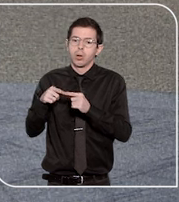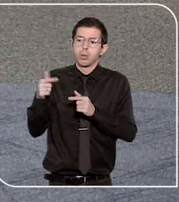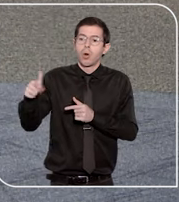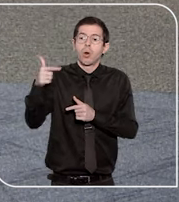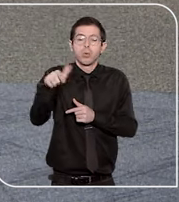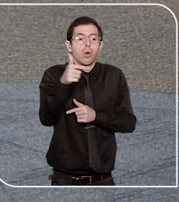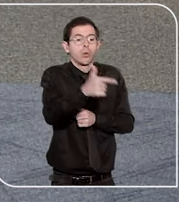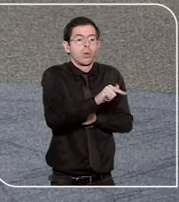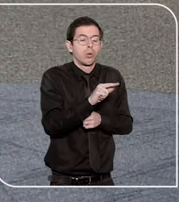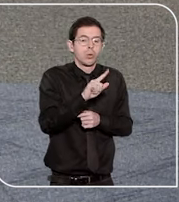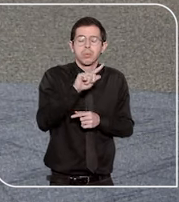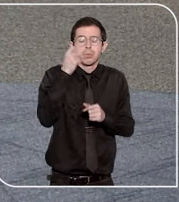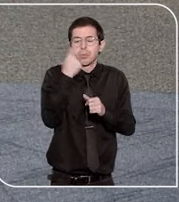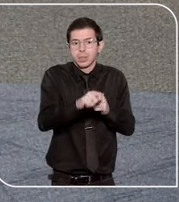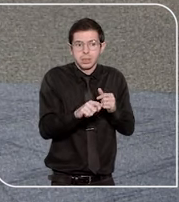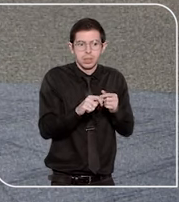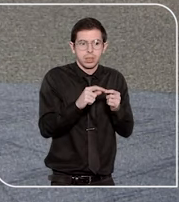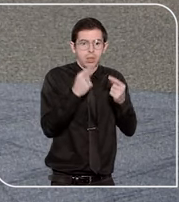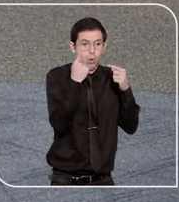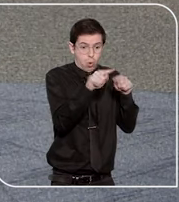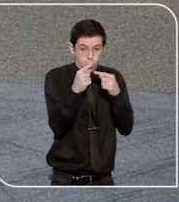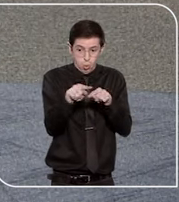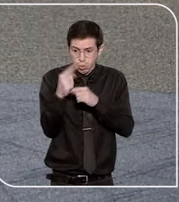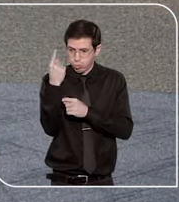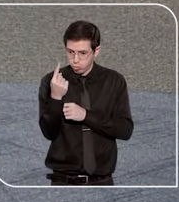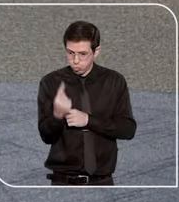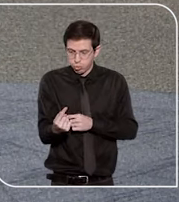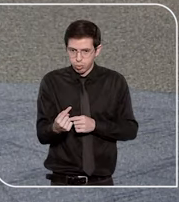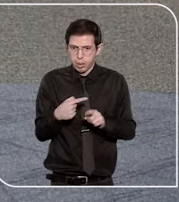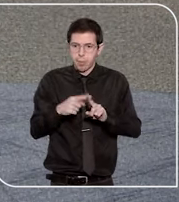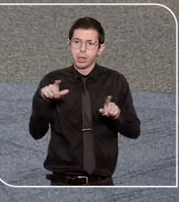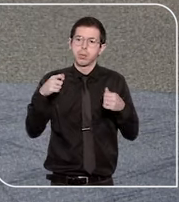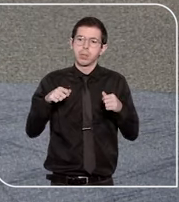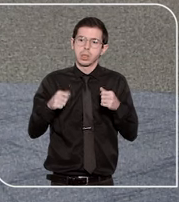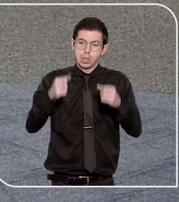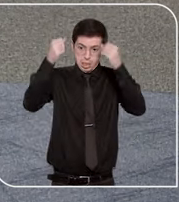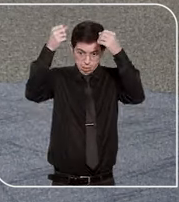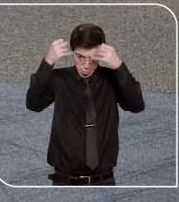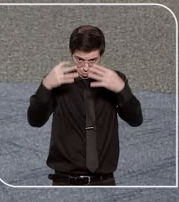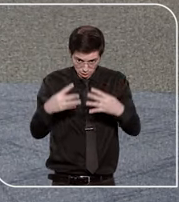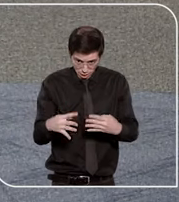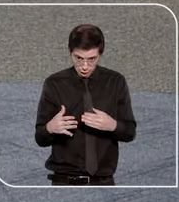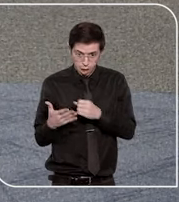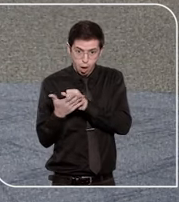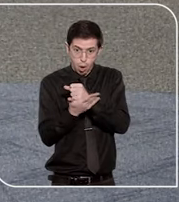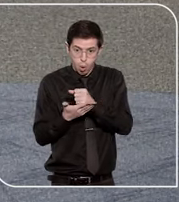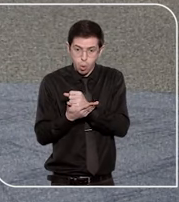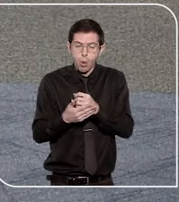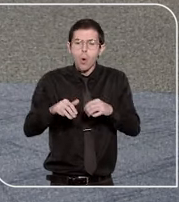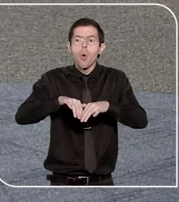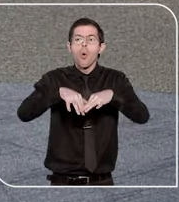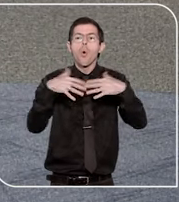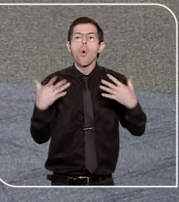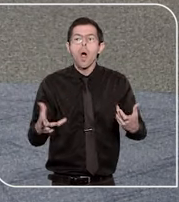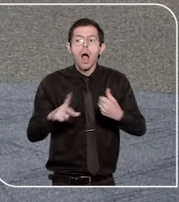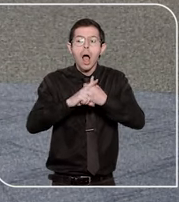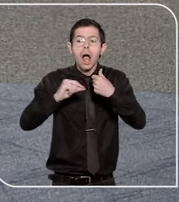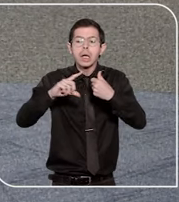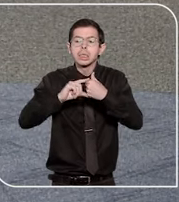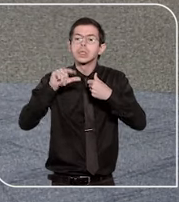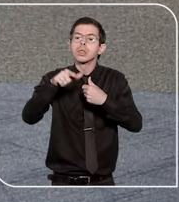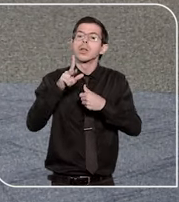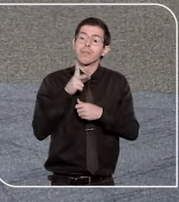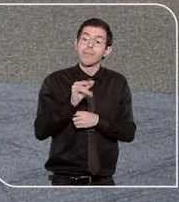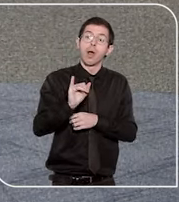não precisa rebater todos os argumentos, mas ele tem que trazer de forma fundamentada qual o artigo de lei que ele vai